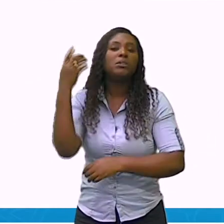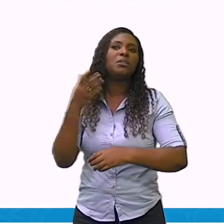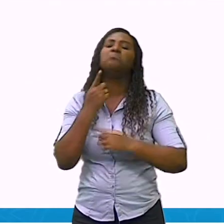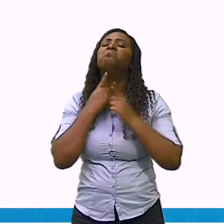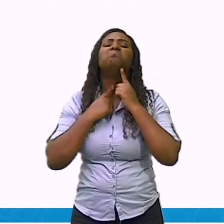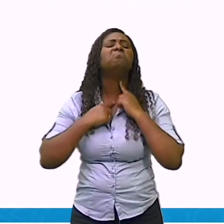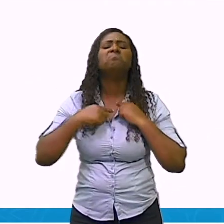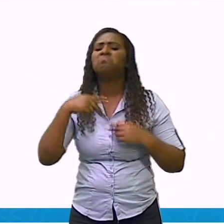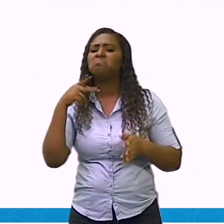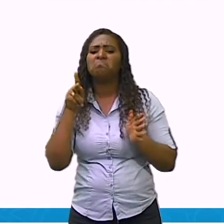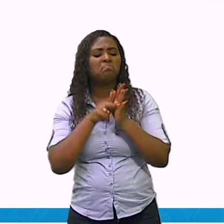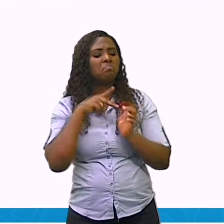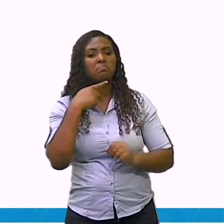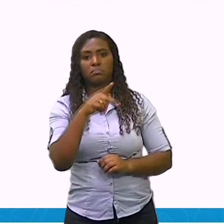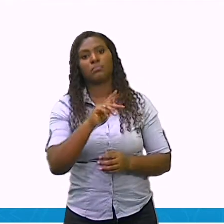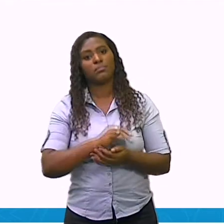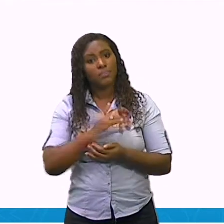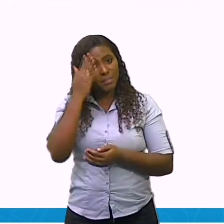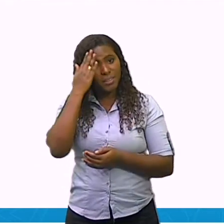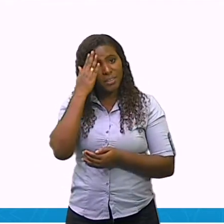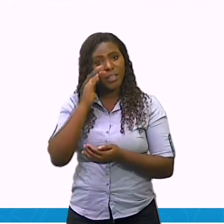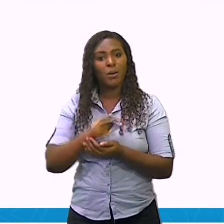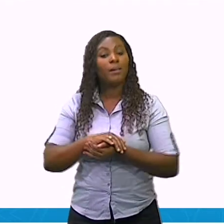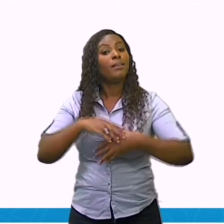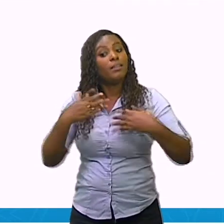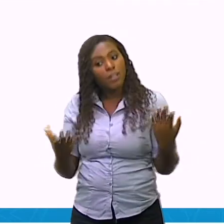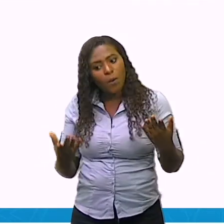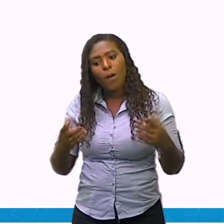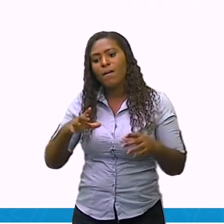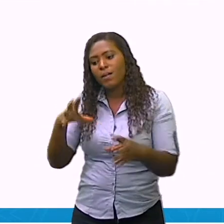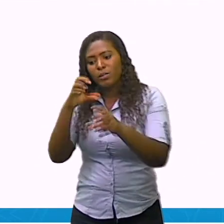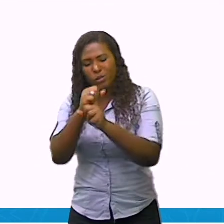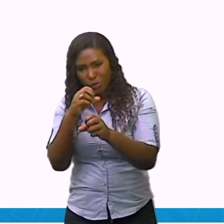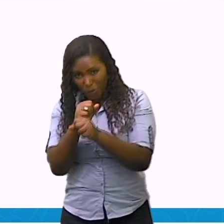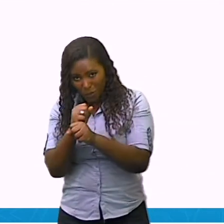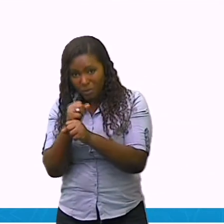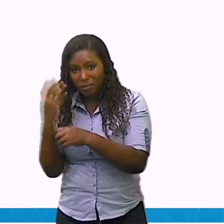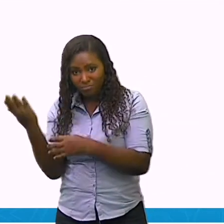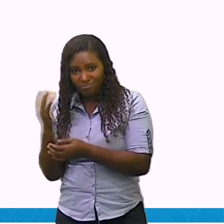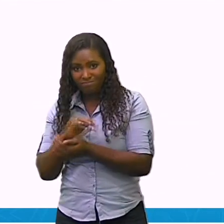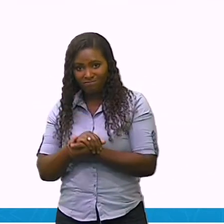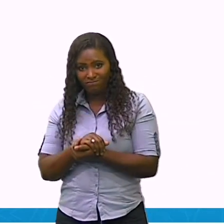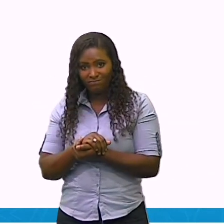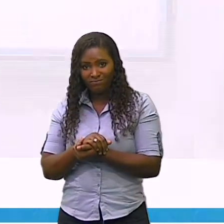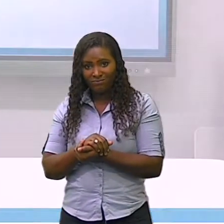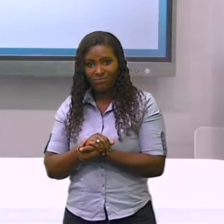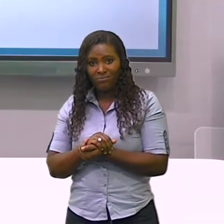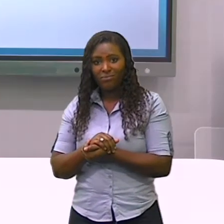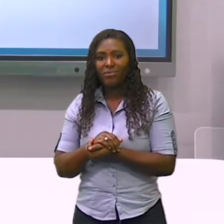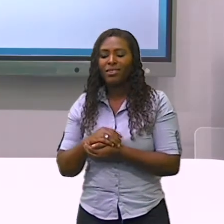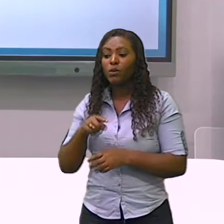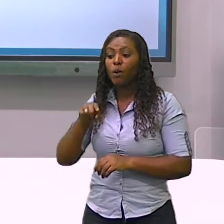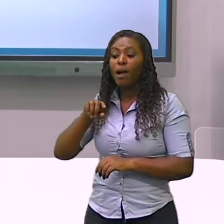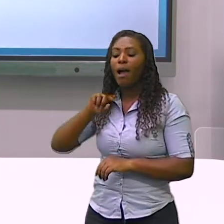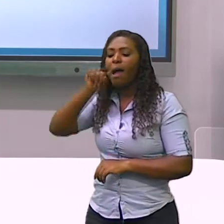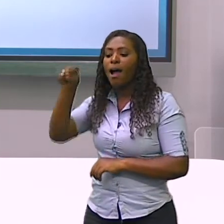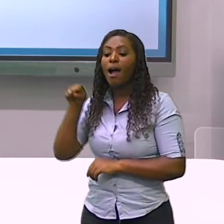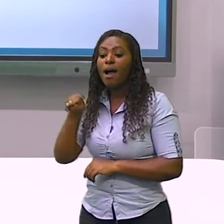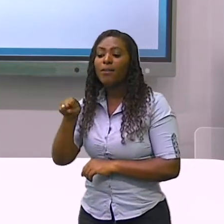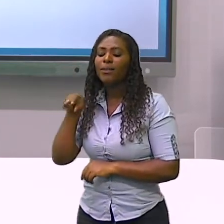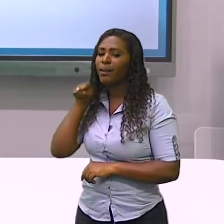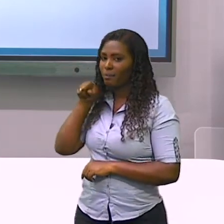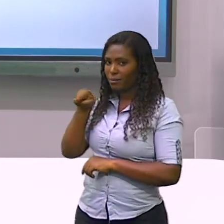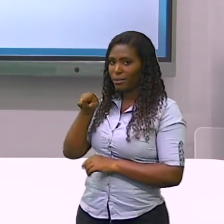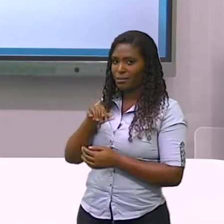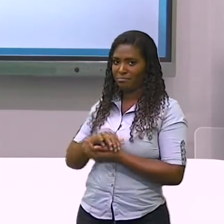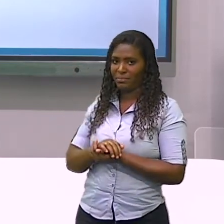vai depender de outra. Então, se a alocação foi por um dia, se foi por